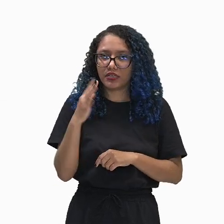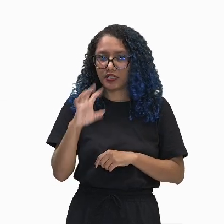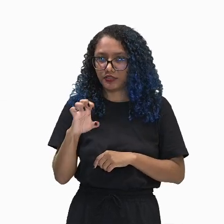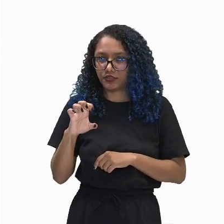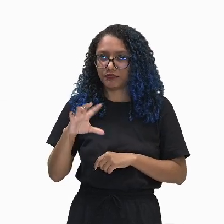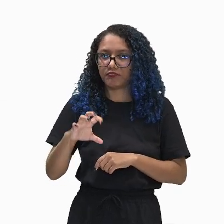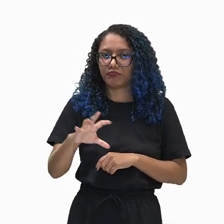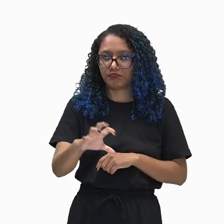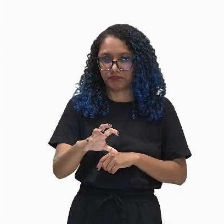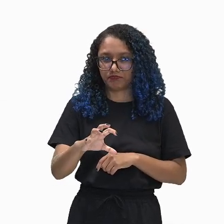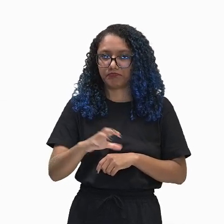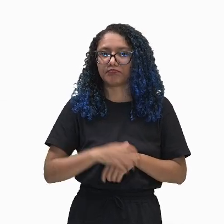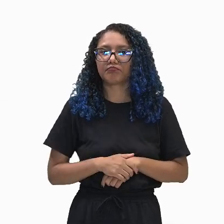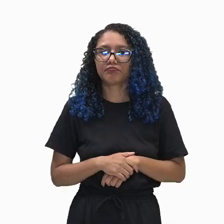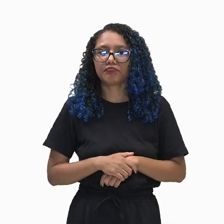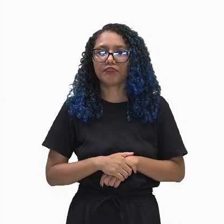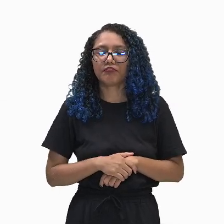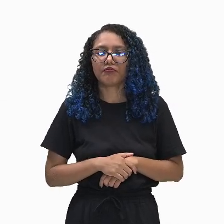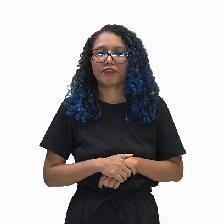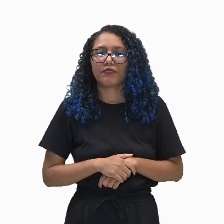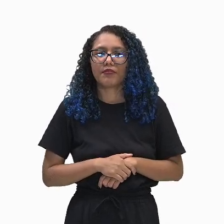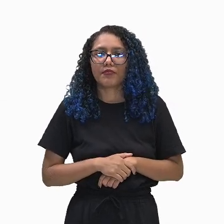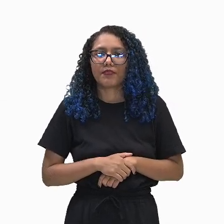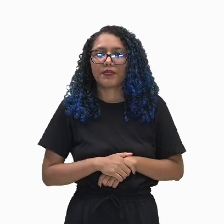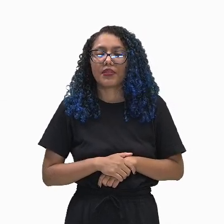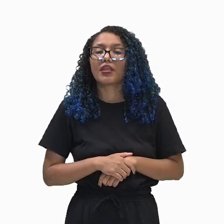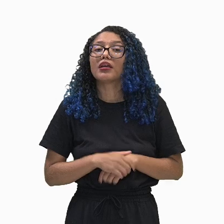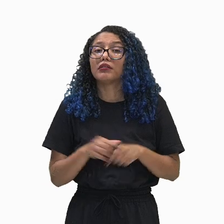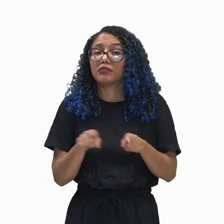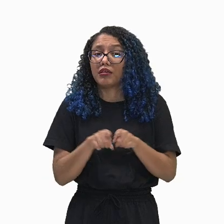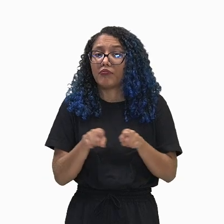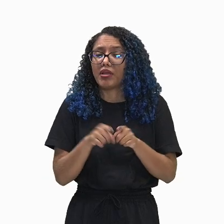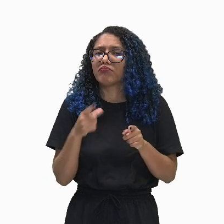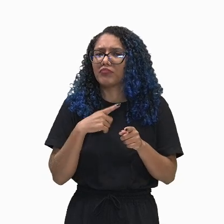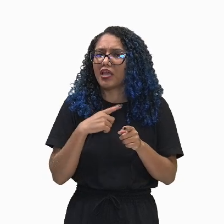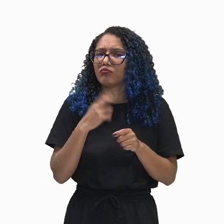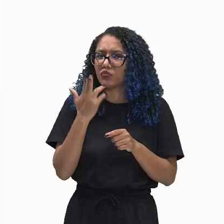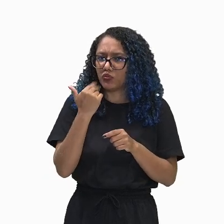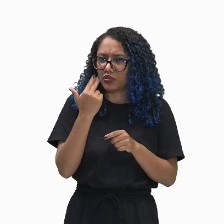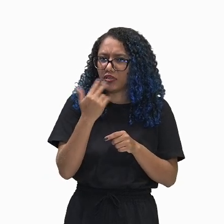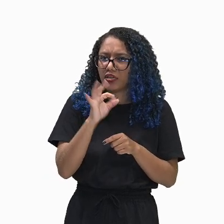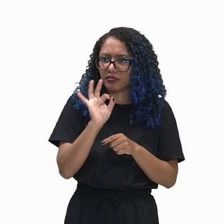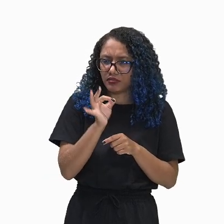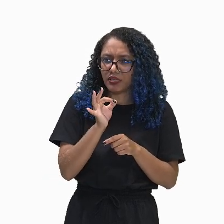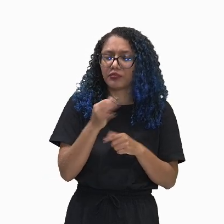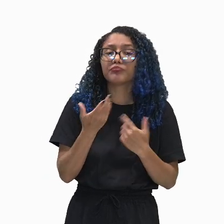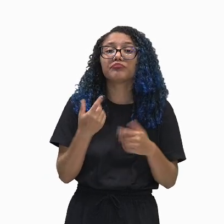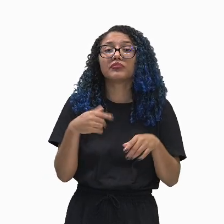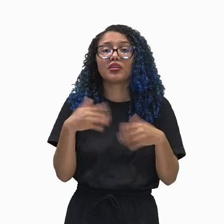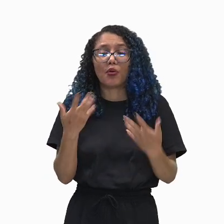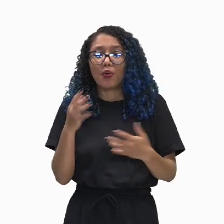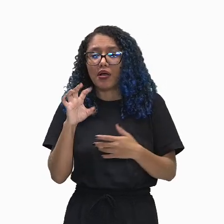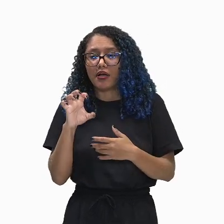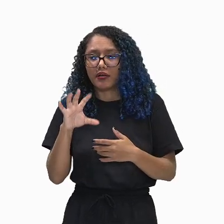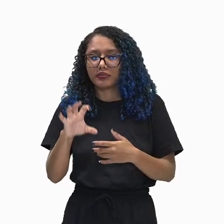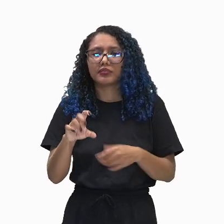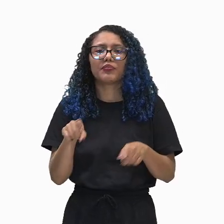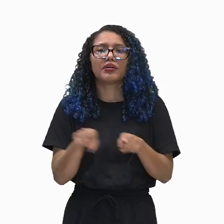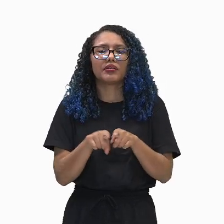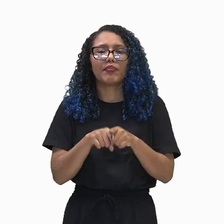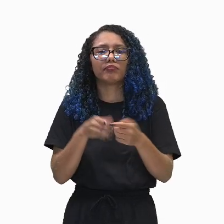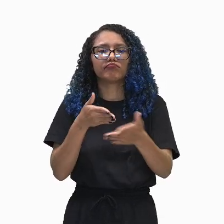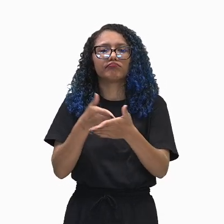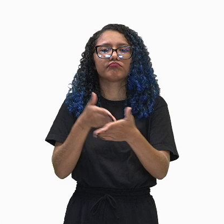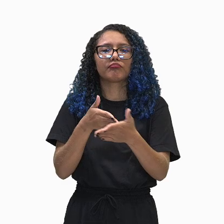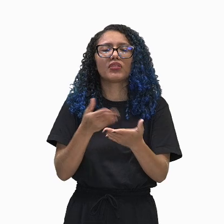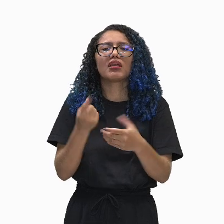enzimas. Juntamente com a quantidade de nutrientes que já estão presentes, as enzimas, elas serão fatores limitantes dentro do